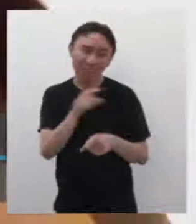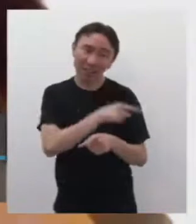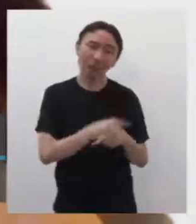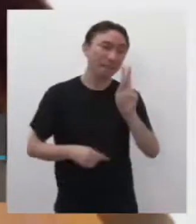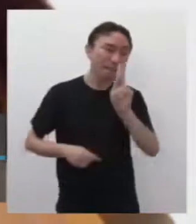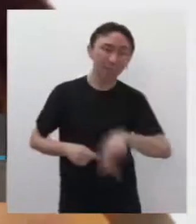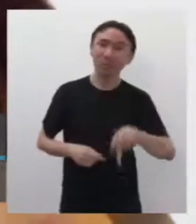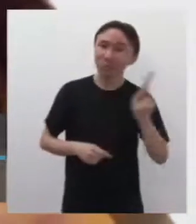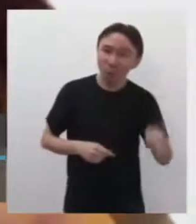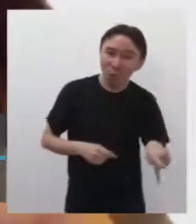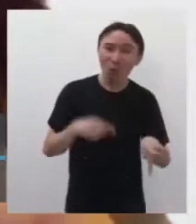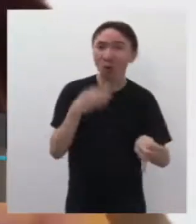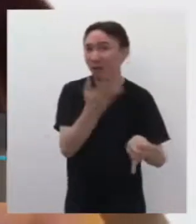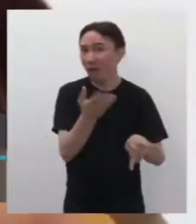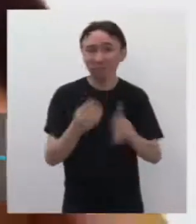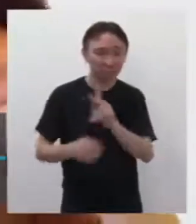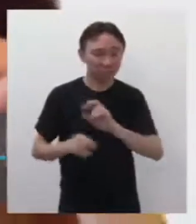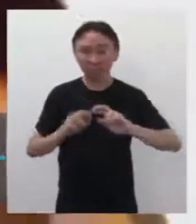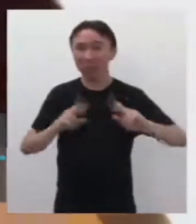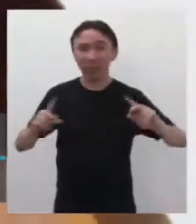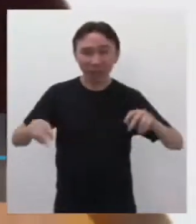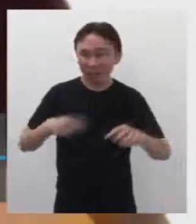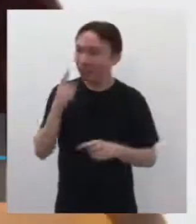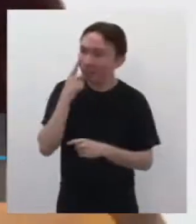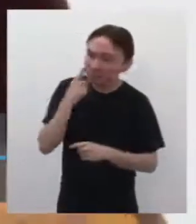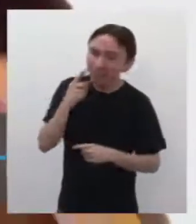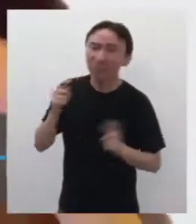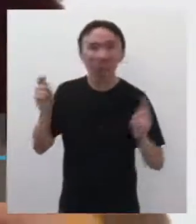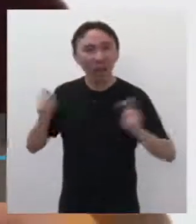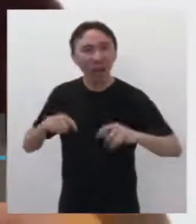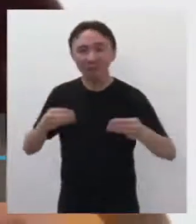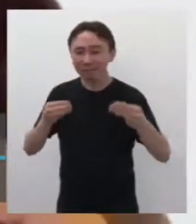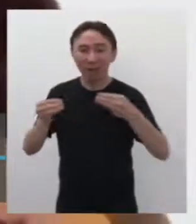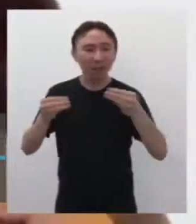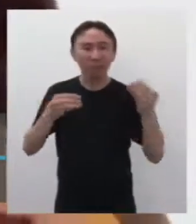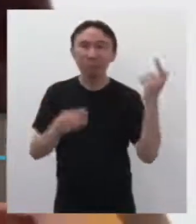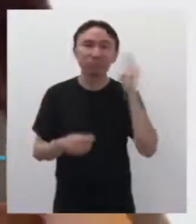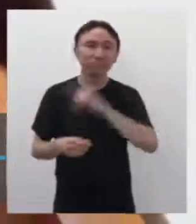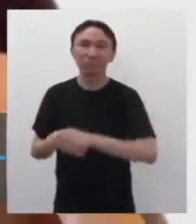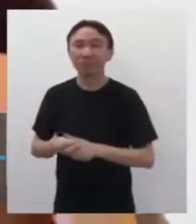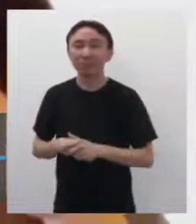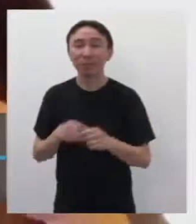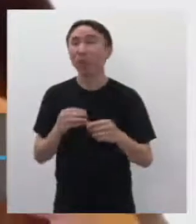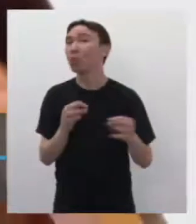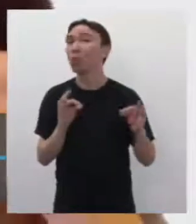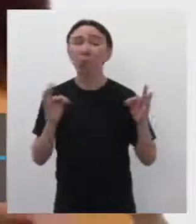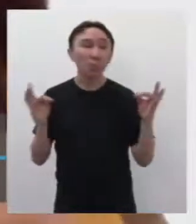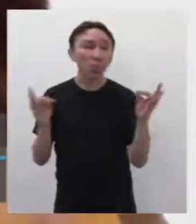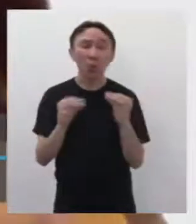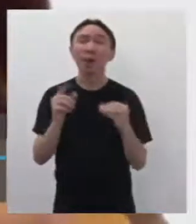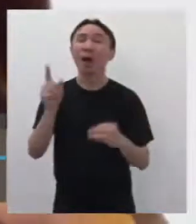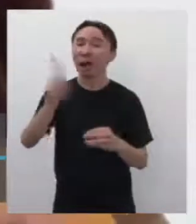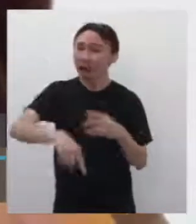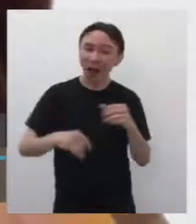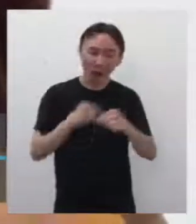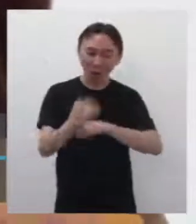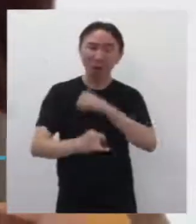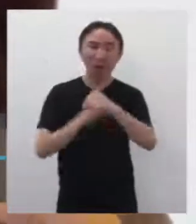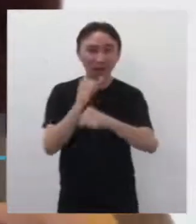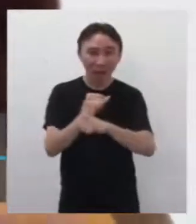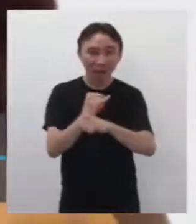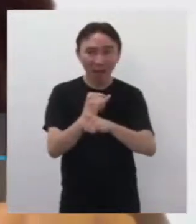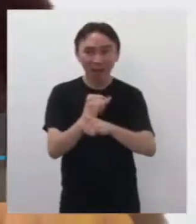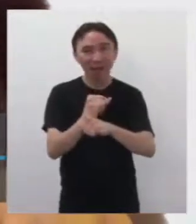diferentes. E aí, o que é interessante é que todo esse conteúdo é online, mas ele pode ser baixado para ele